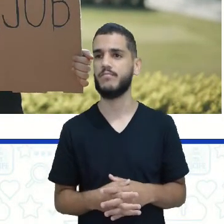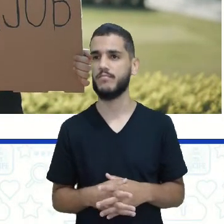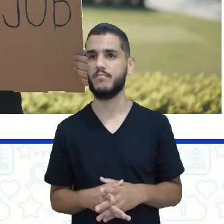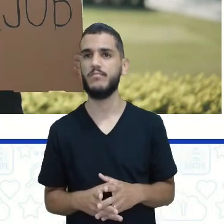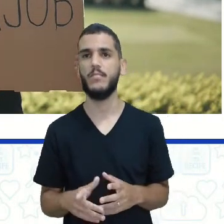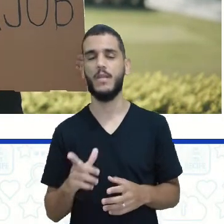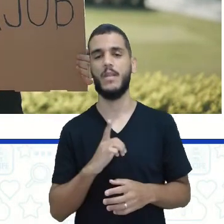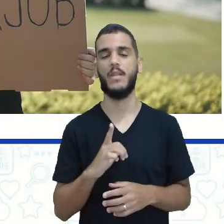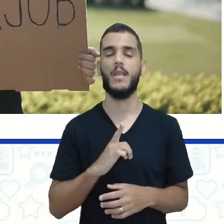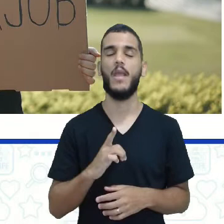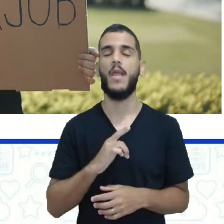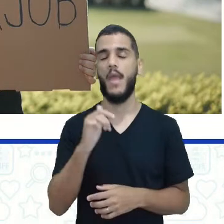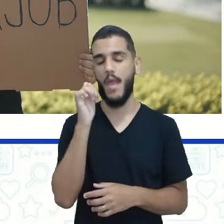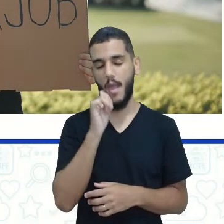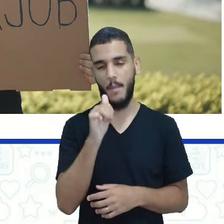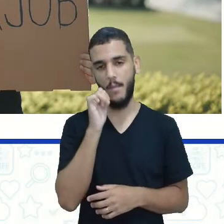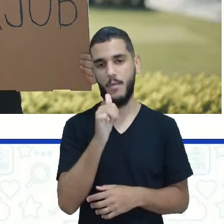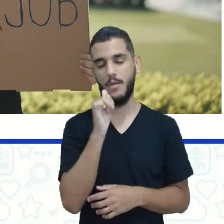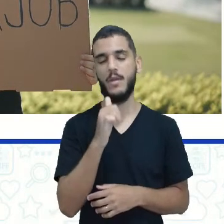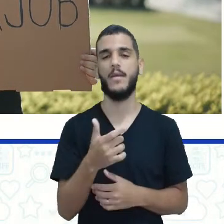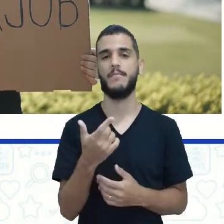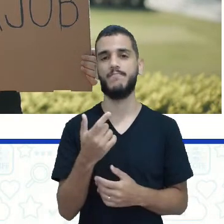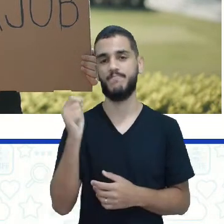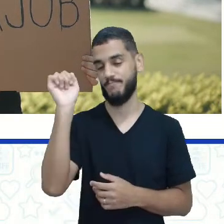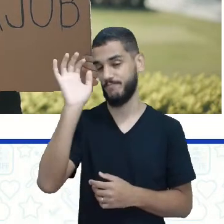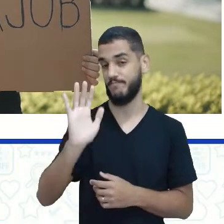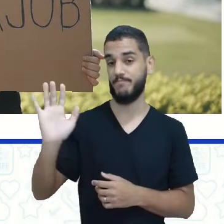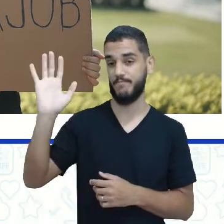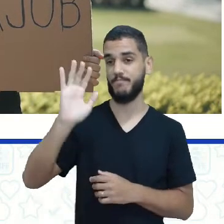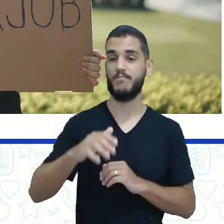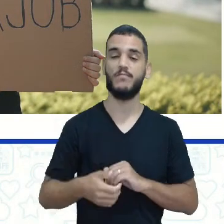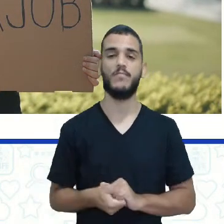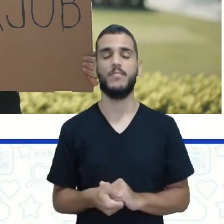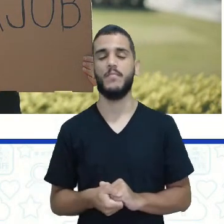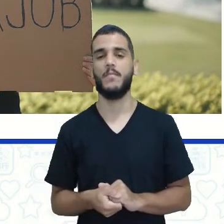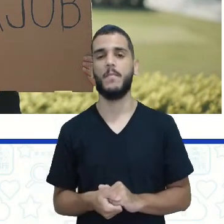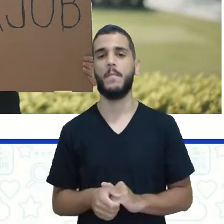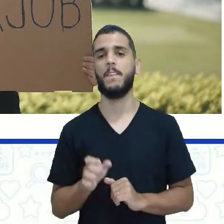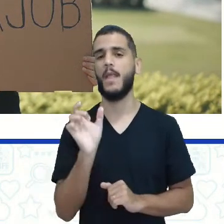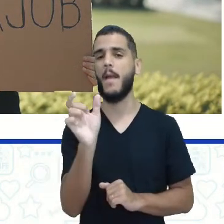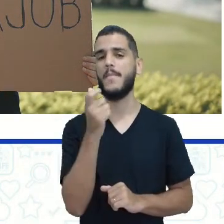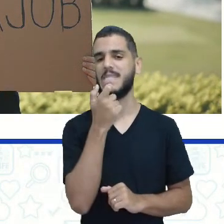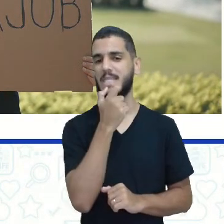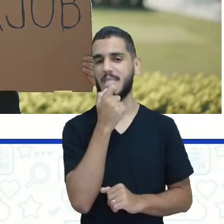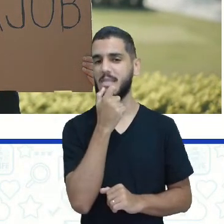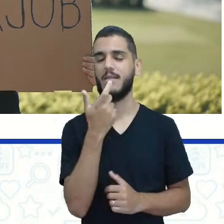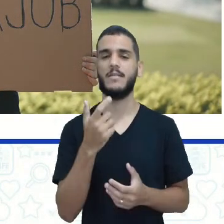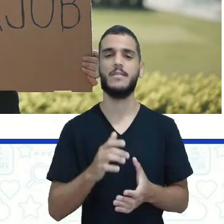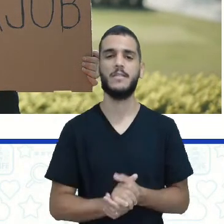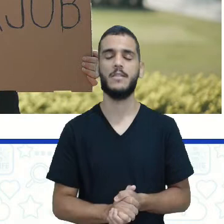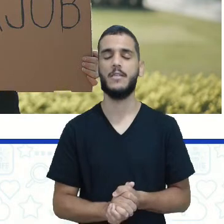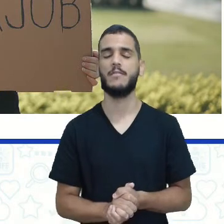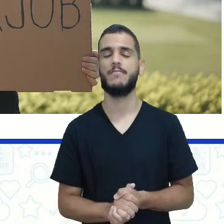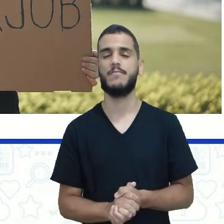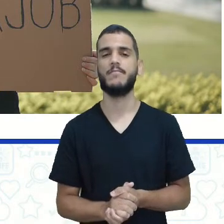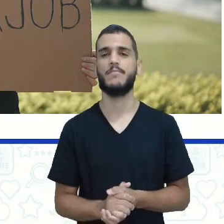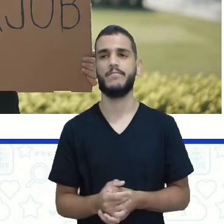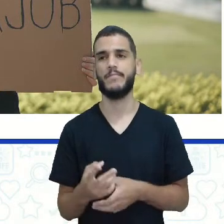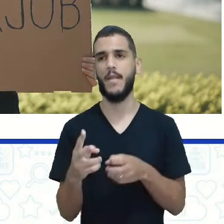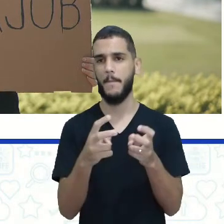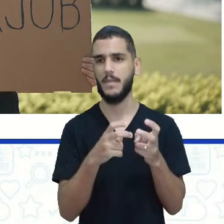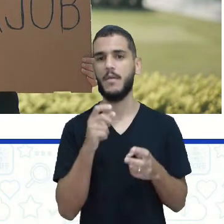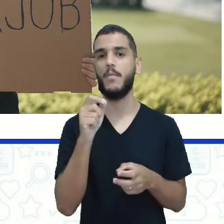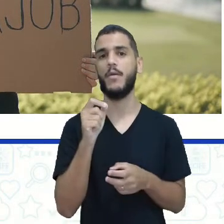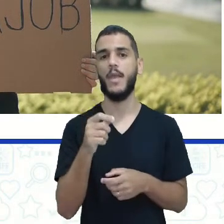ó, need a job. Né? Essa palavra aí em inglês, não é? Você vê que ela é uma